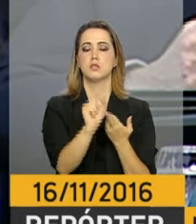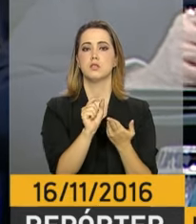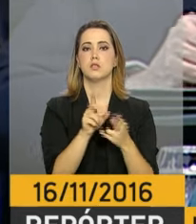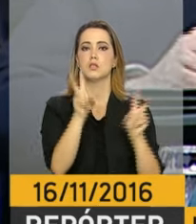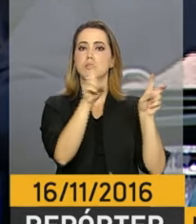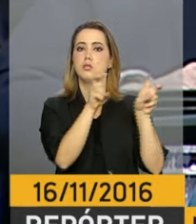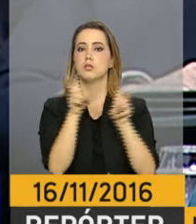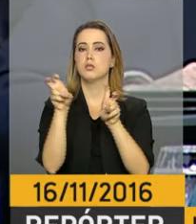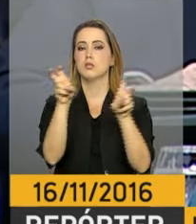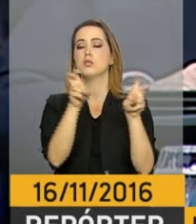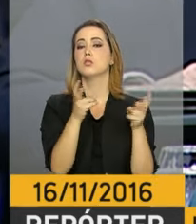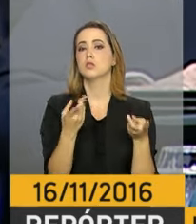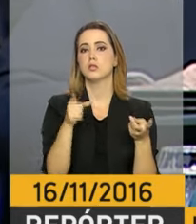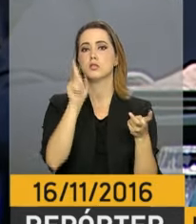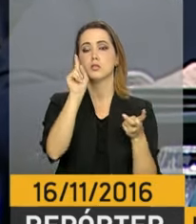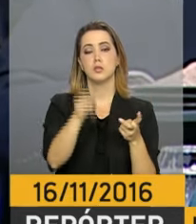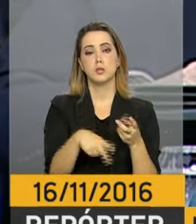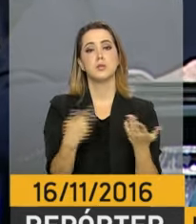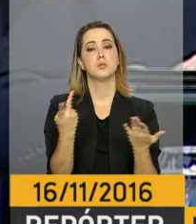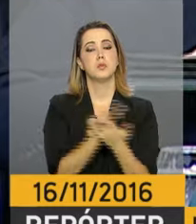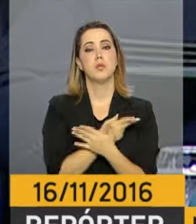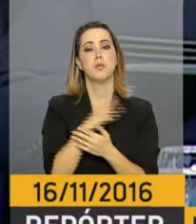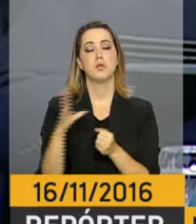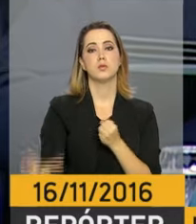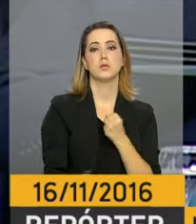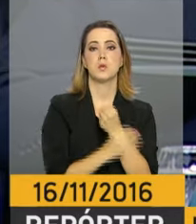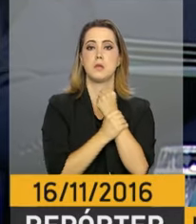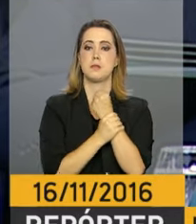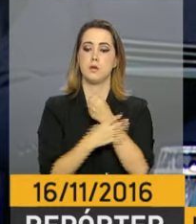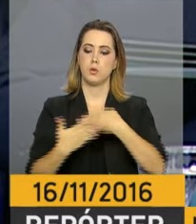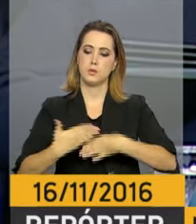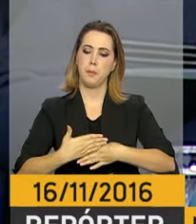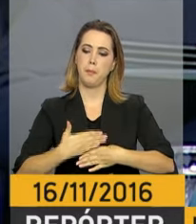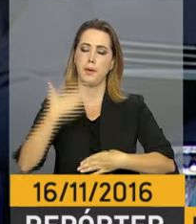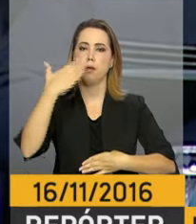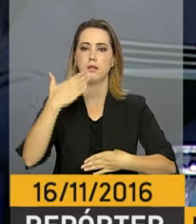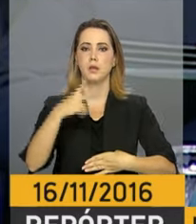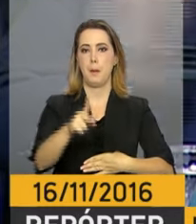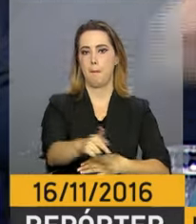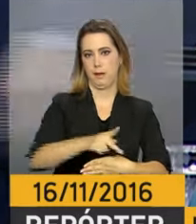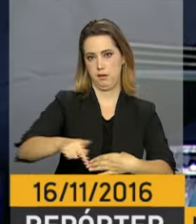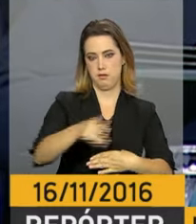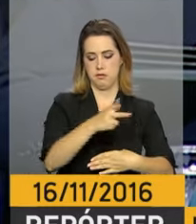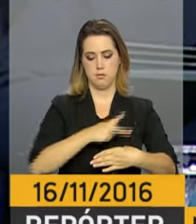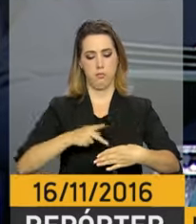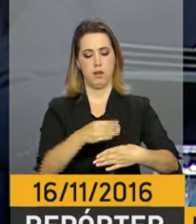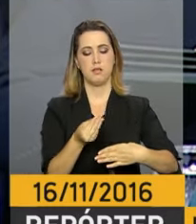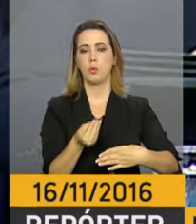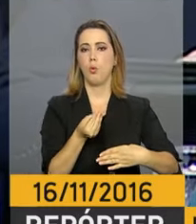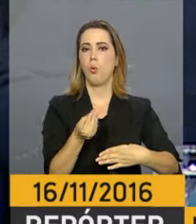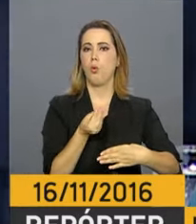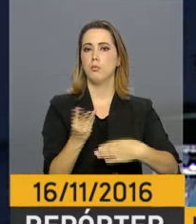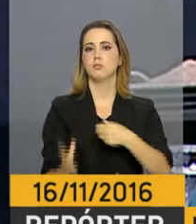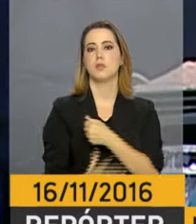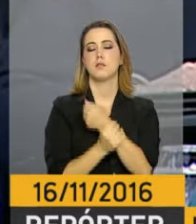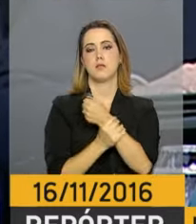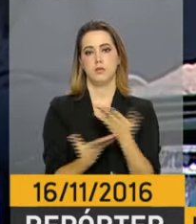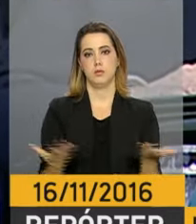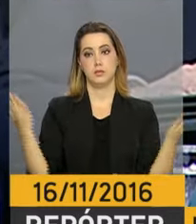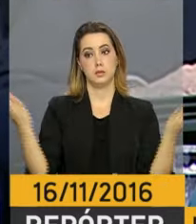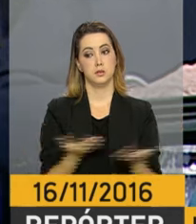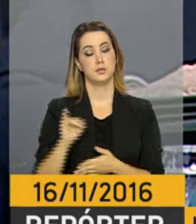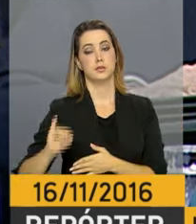mais versado foi precisamente o tema da segurança nas fronteiras não é por isto a oportunidade